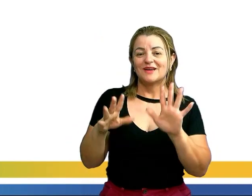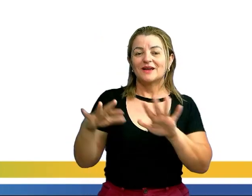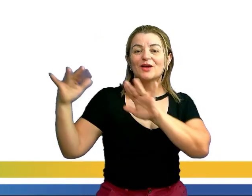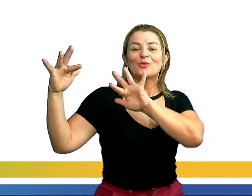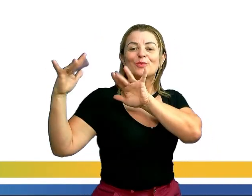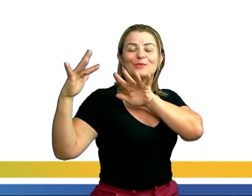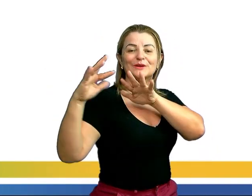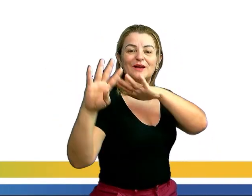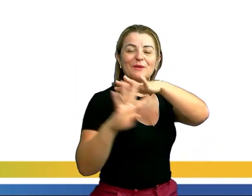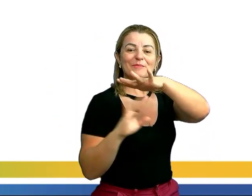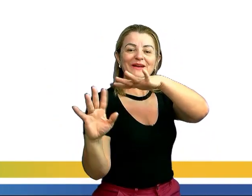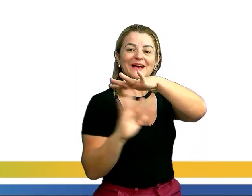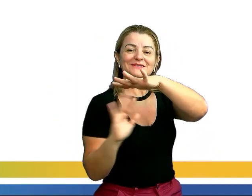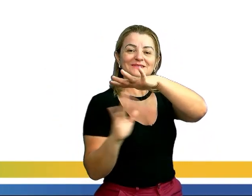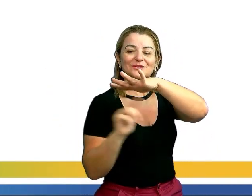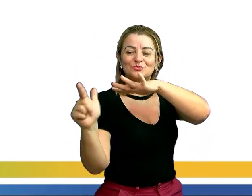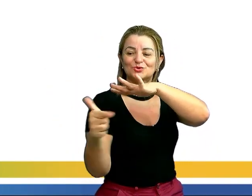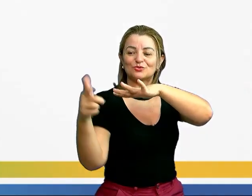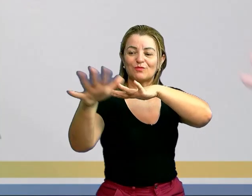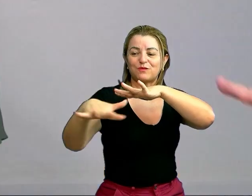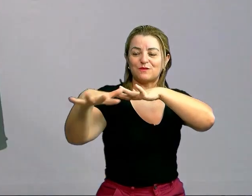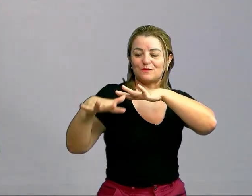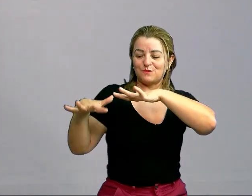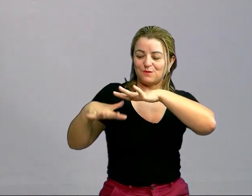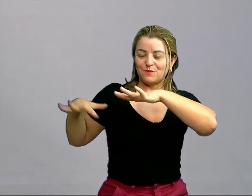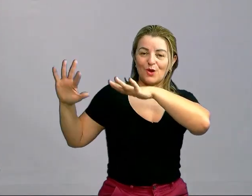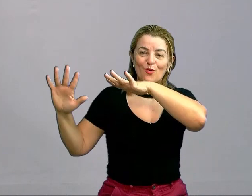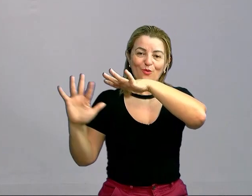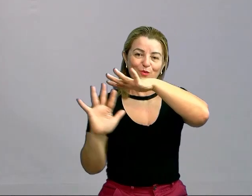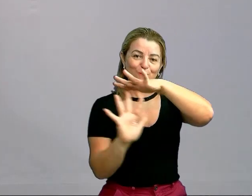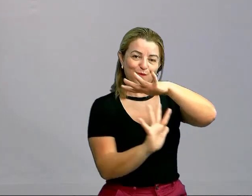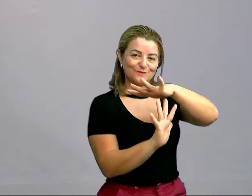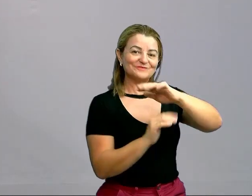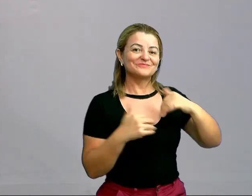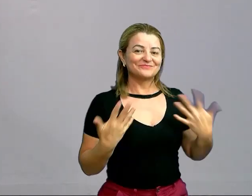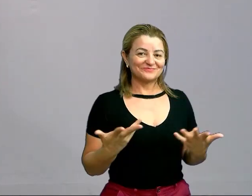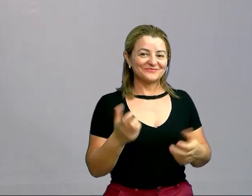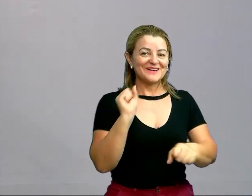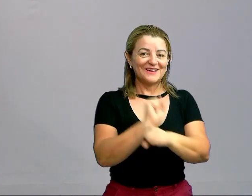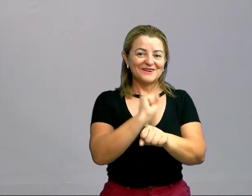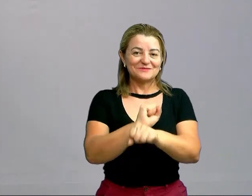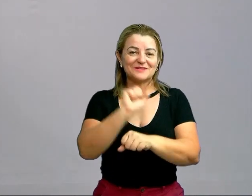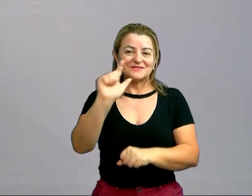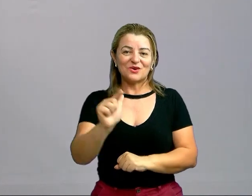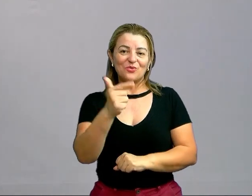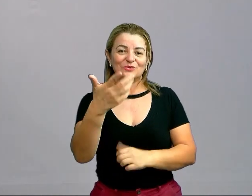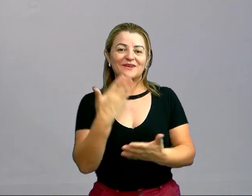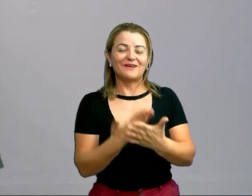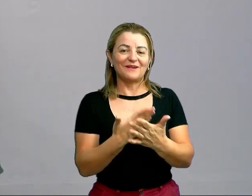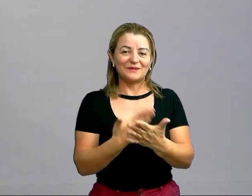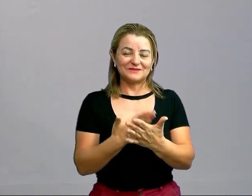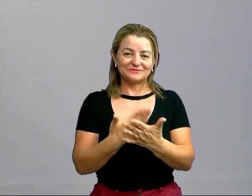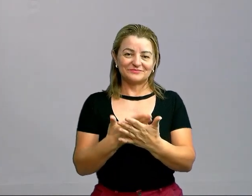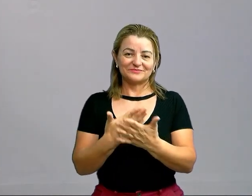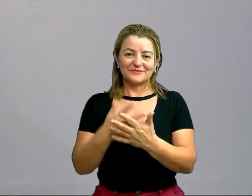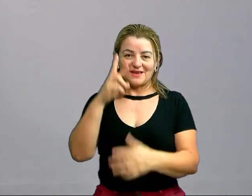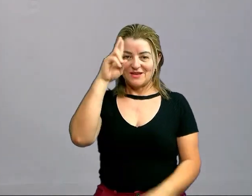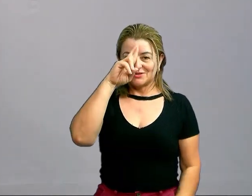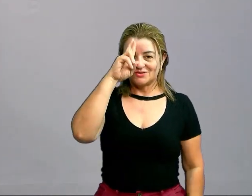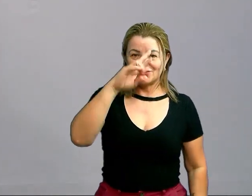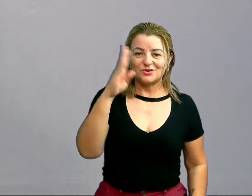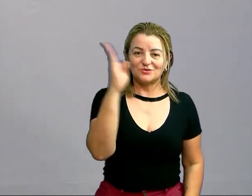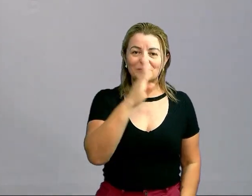migração interregional, né, pessoal? Então, no mais, eu espero vocês na próxima aula, né, de História